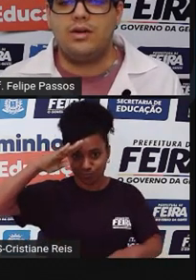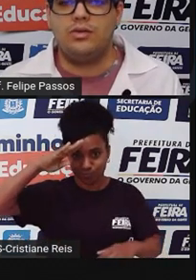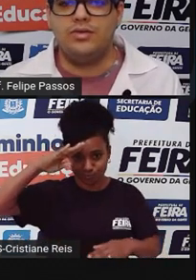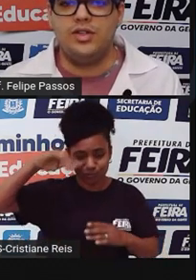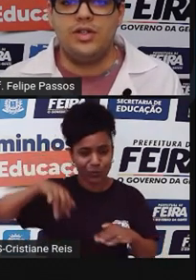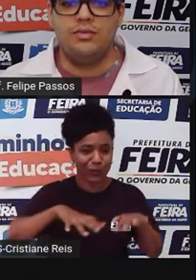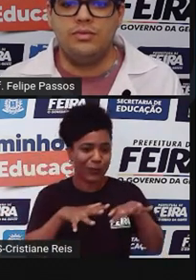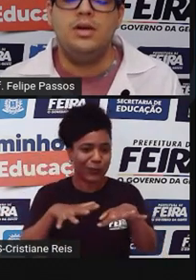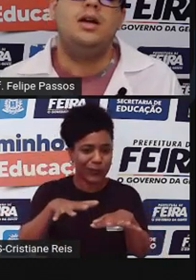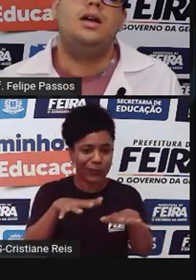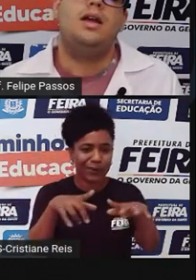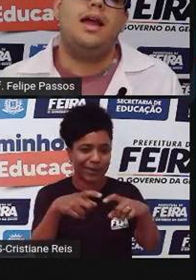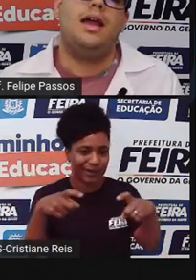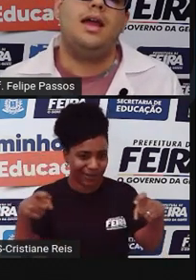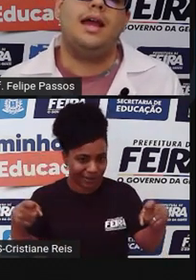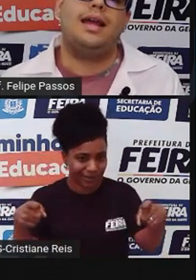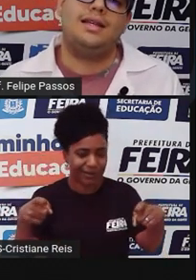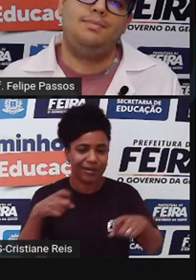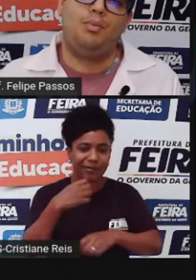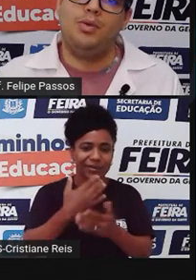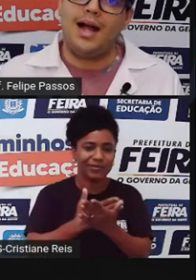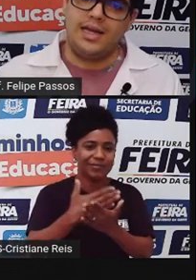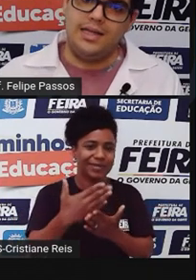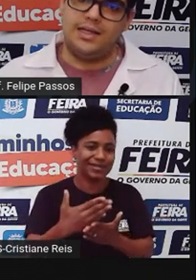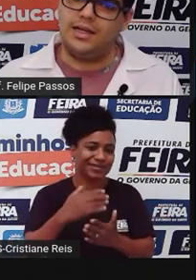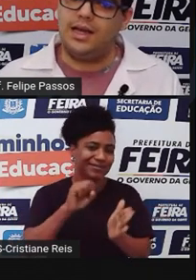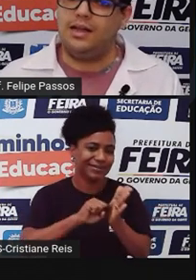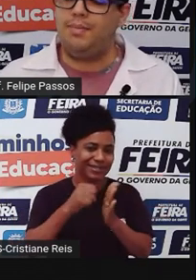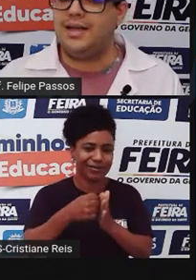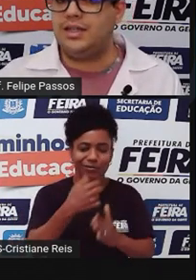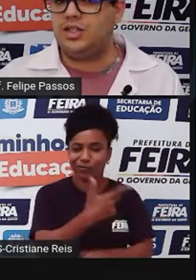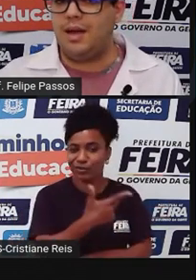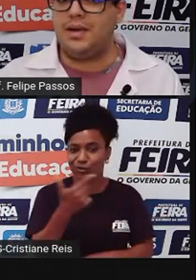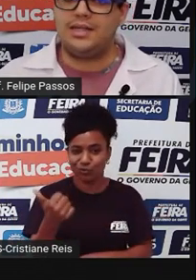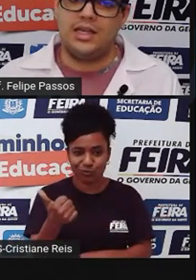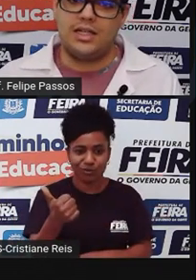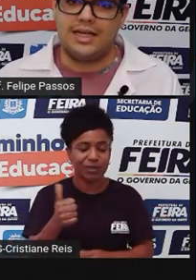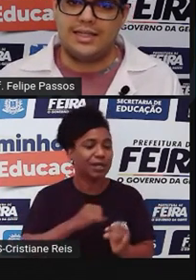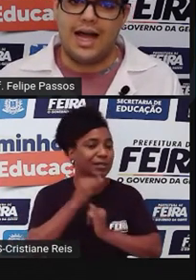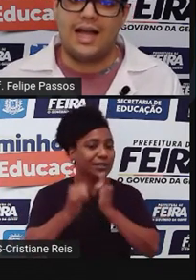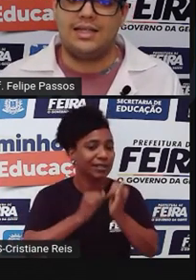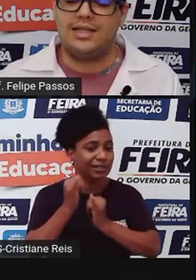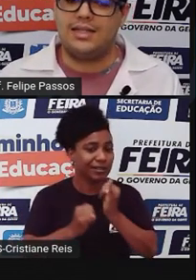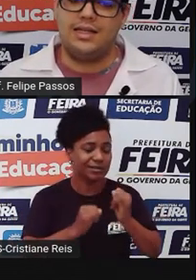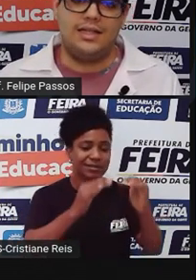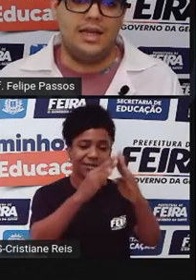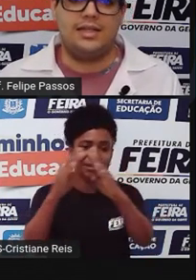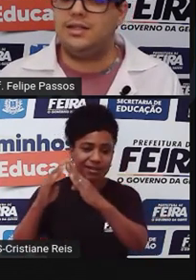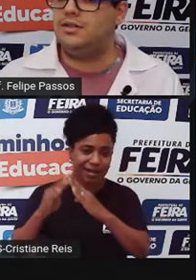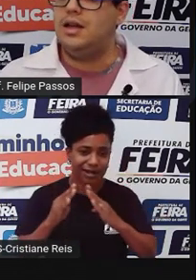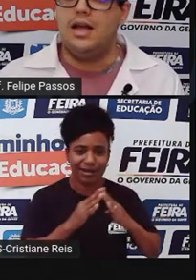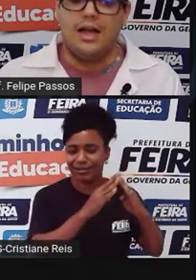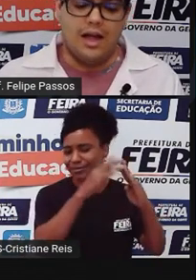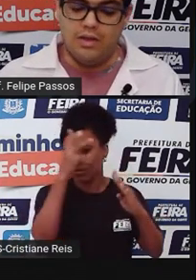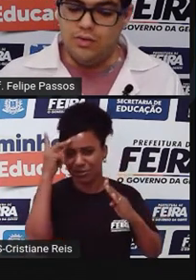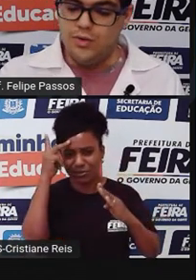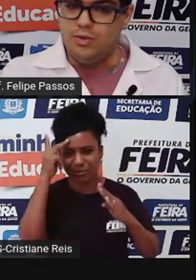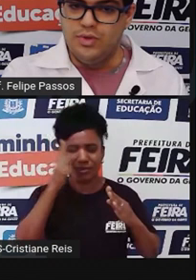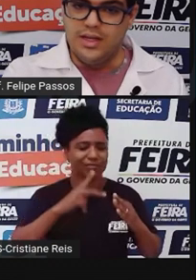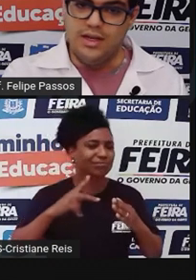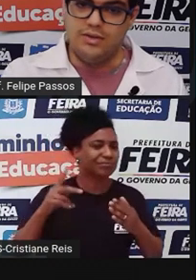começo do século 21 é que ela se Popular lisa ela passa a estar presente nas casas nas residências